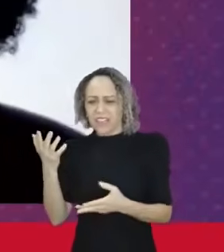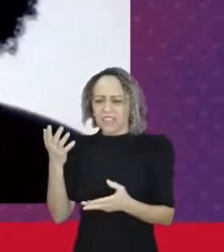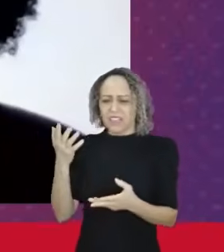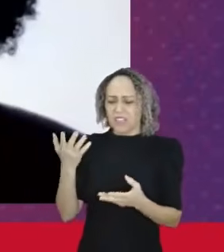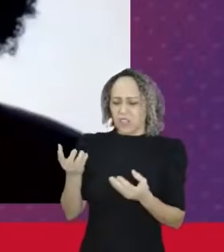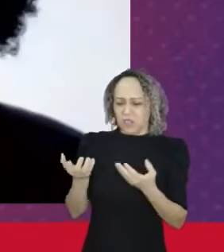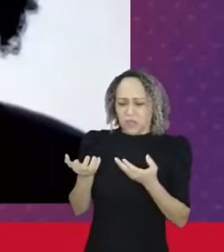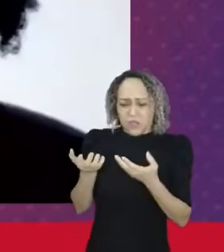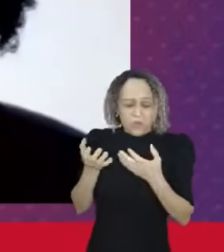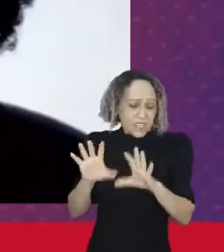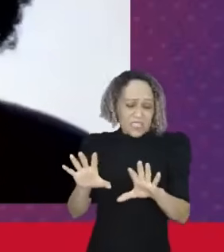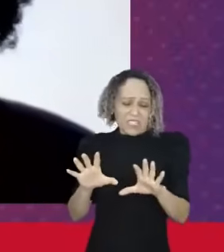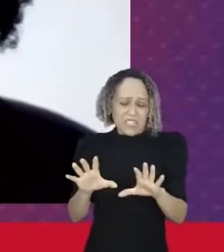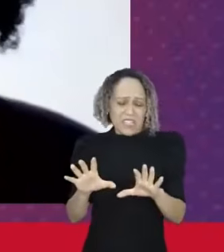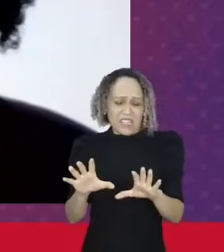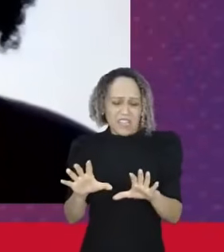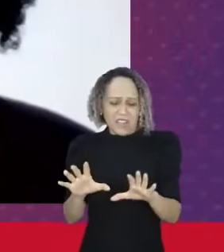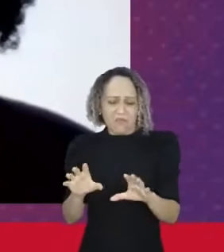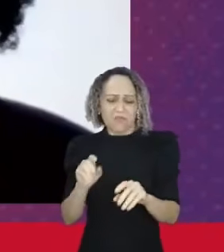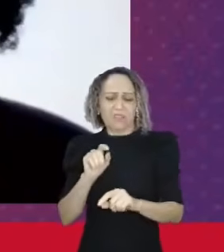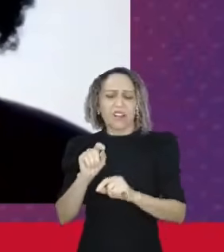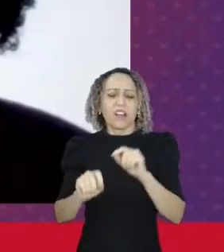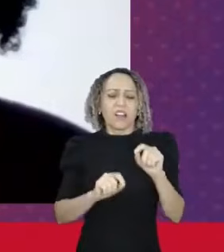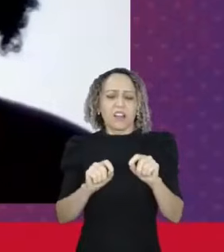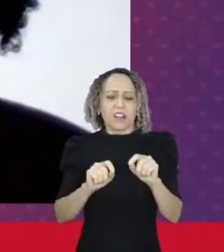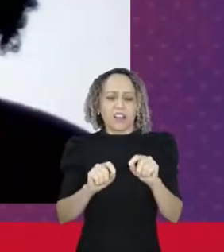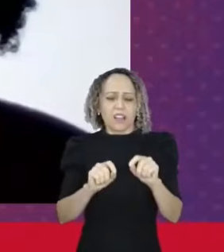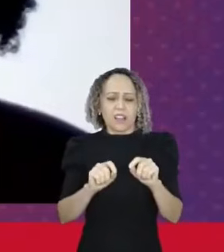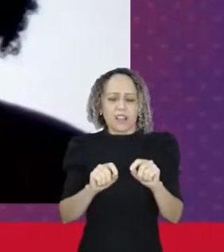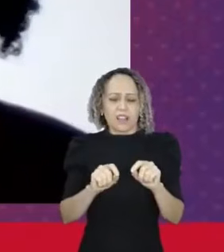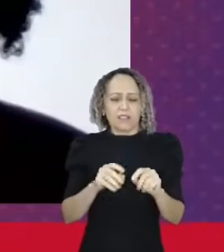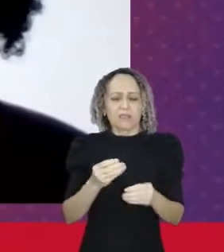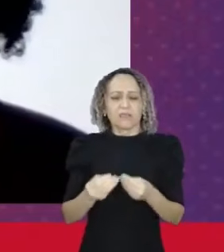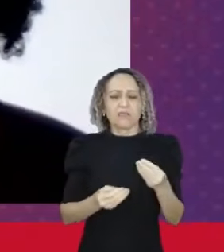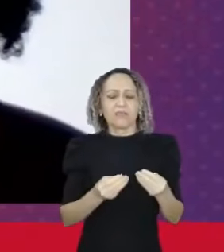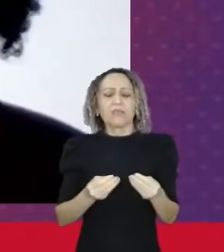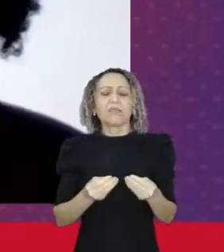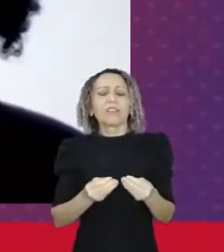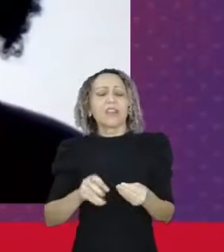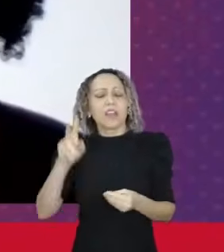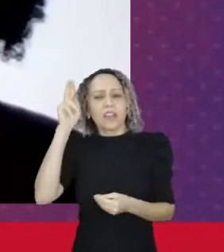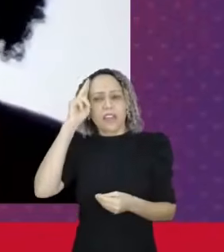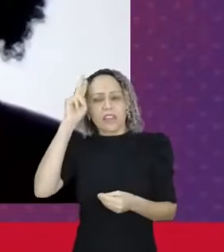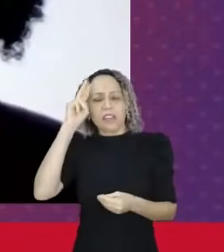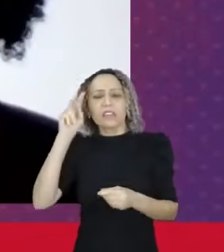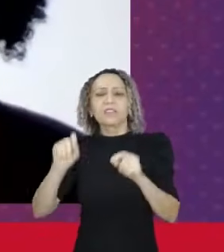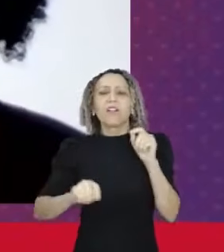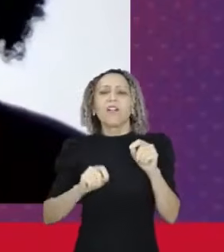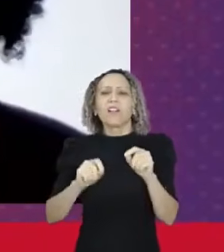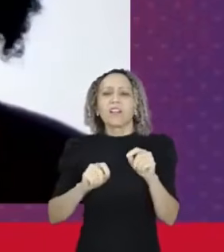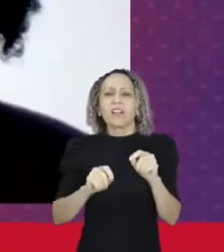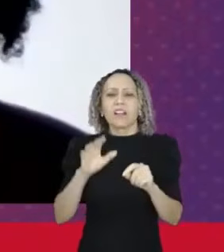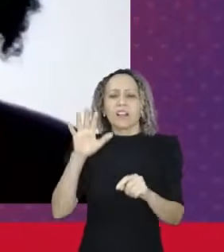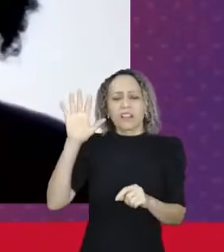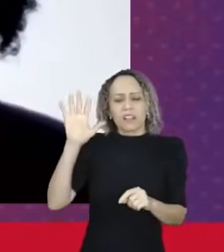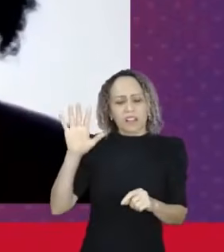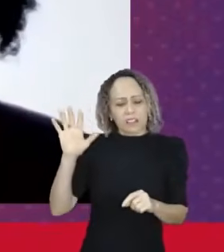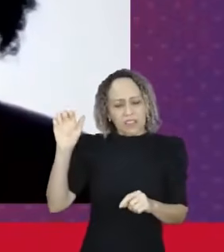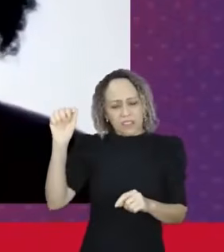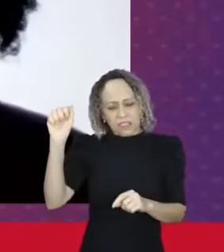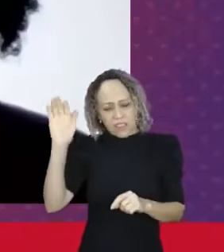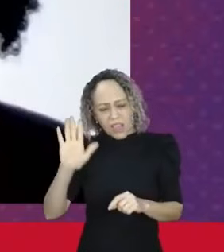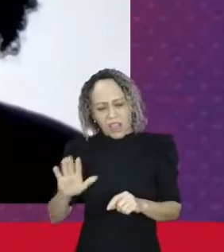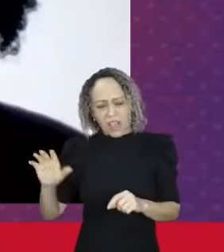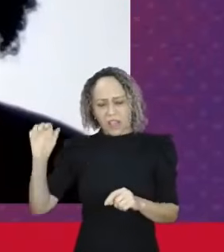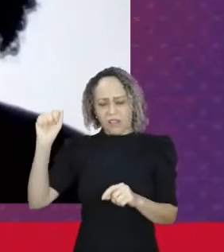e dos territórios. Basta ver o que é a história da África, do Saara, não é? O que